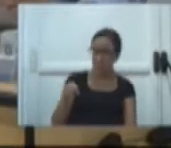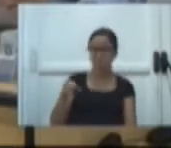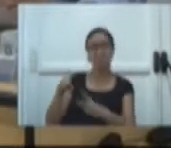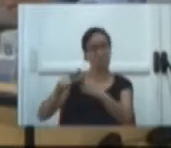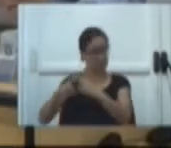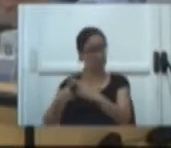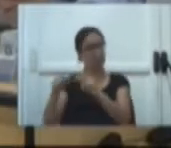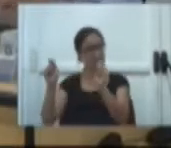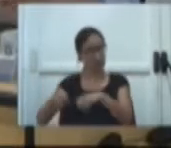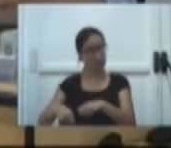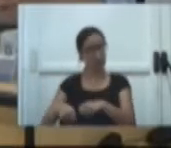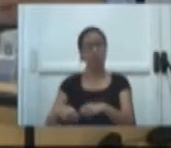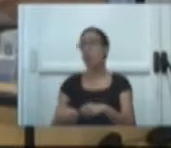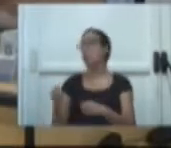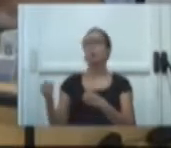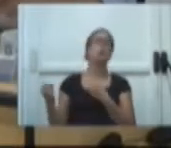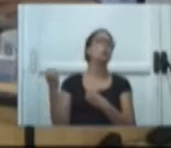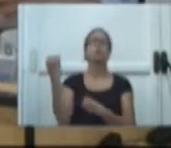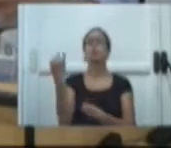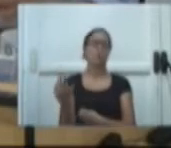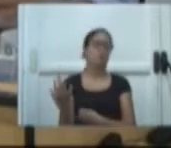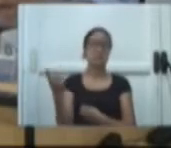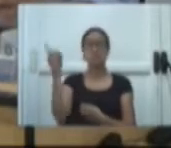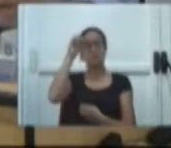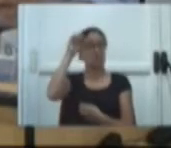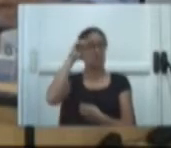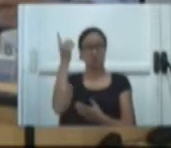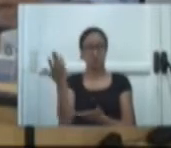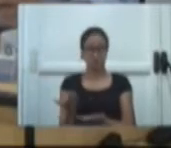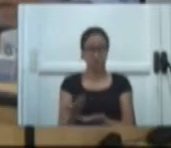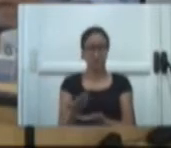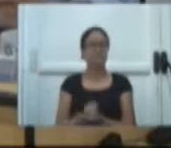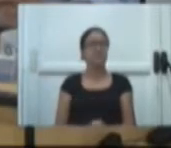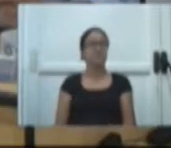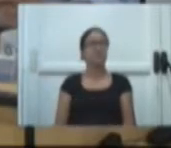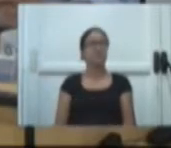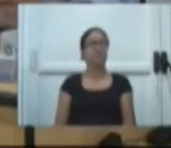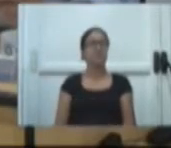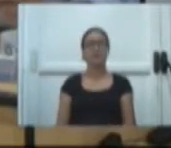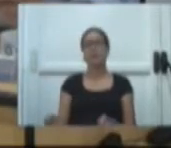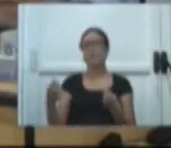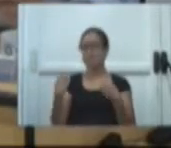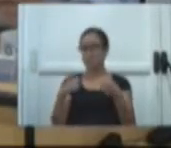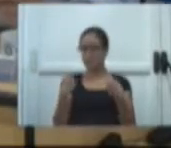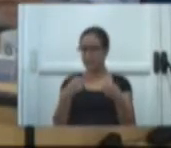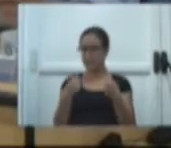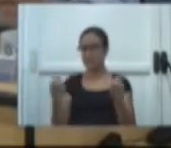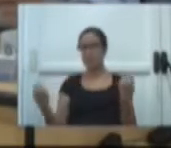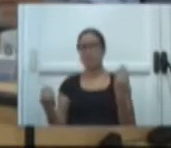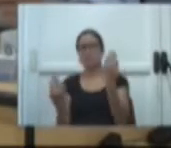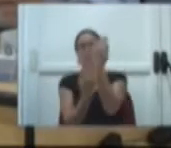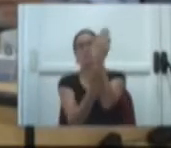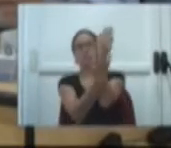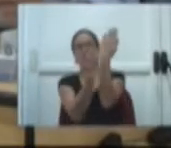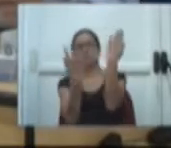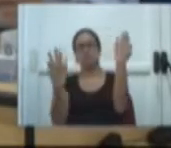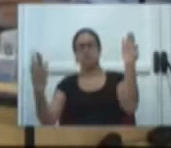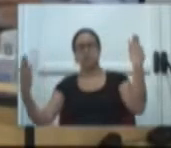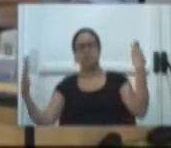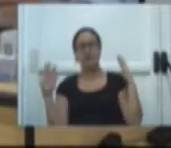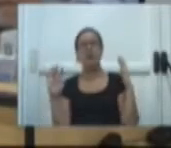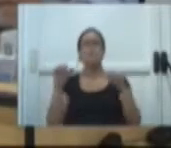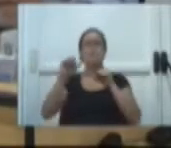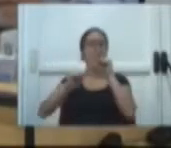as fotos anexadas? Conserto do alambrado, troca dos vidros da porta ou substituição por